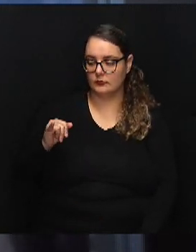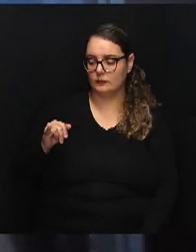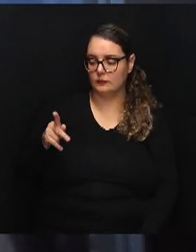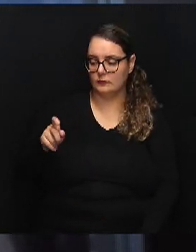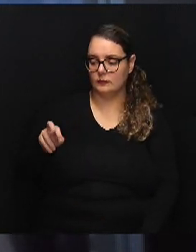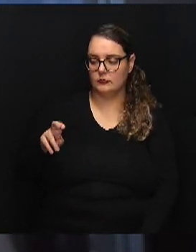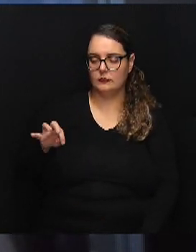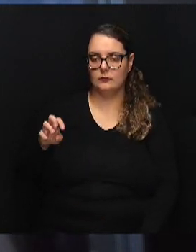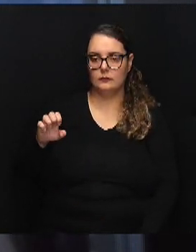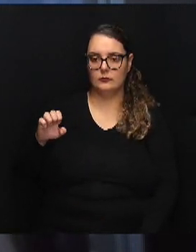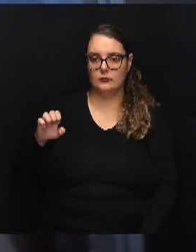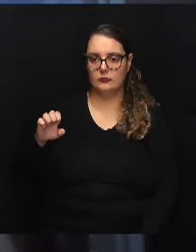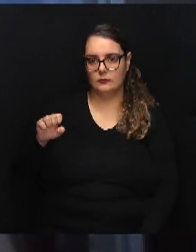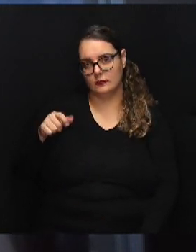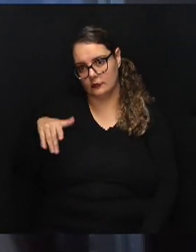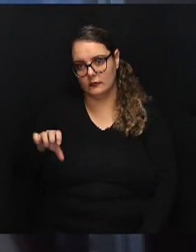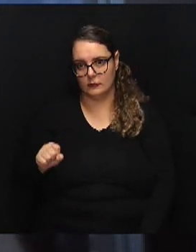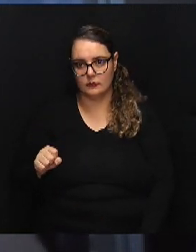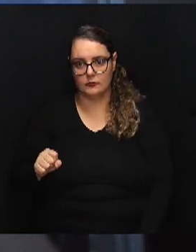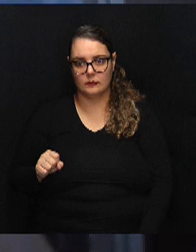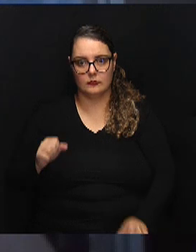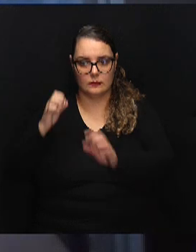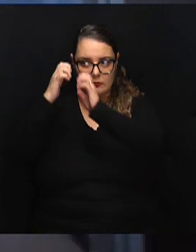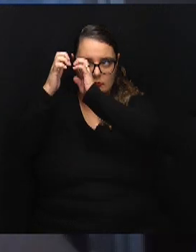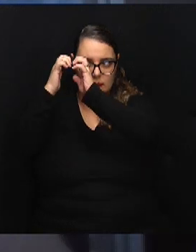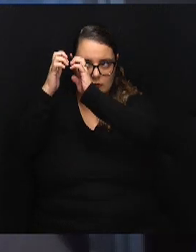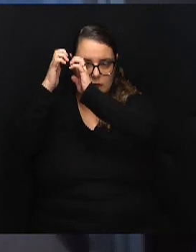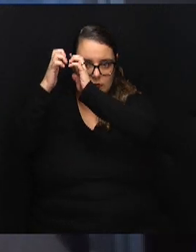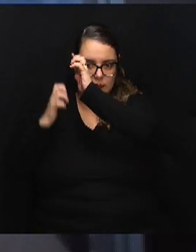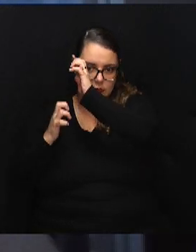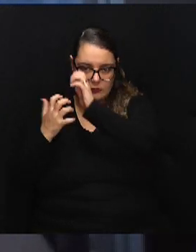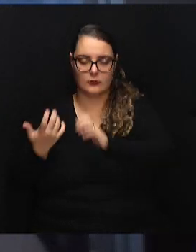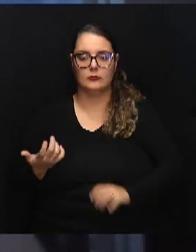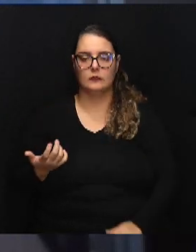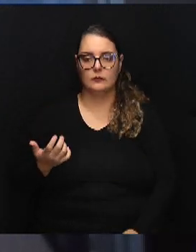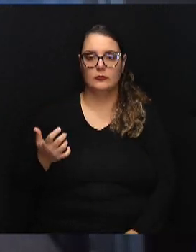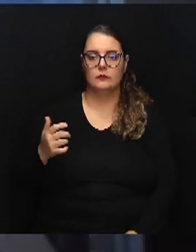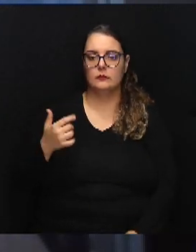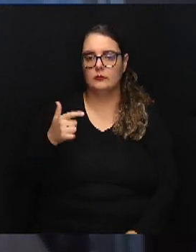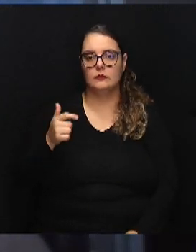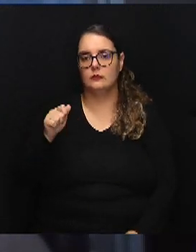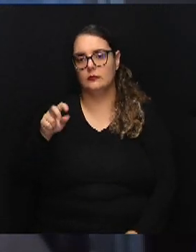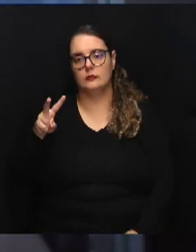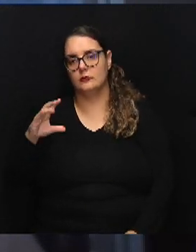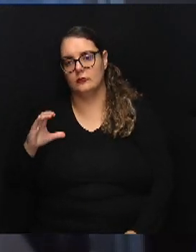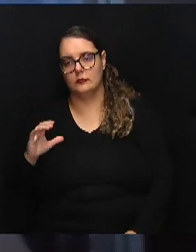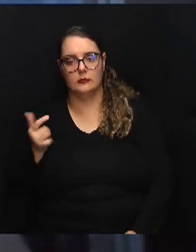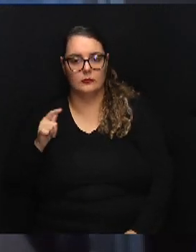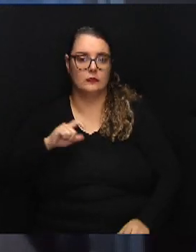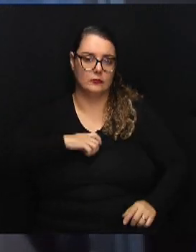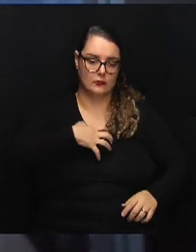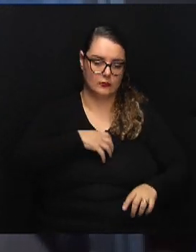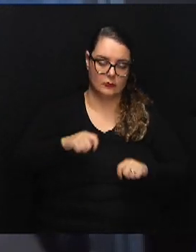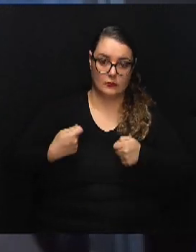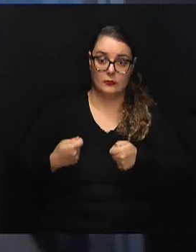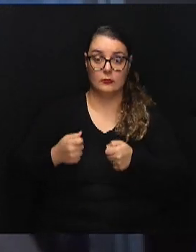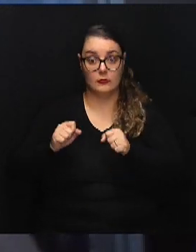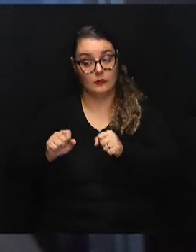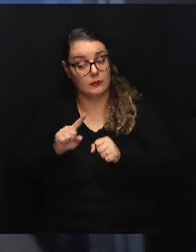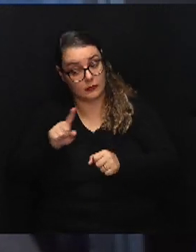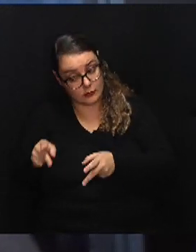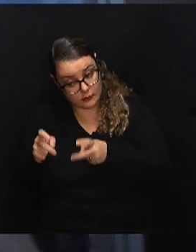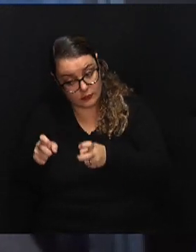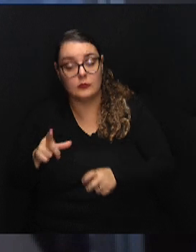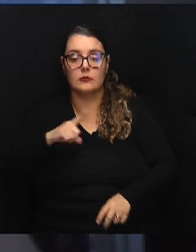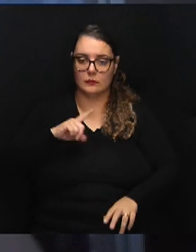tem sintomas claros, né? Ninguém tem um AVC sem ter sintomas, não tem um AVC que não tenha sintomas, a gente pode não ter reconhecido, mas ele vai